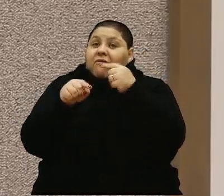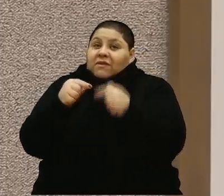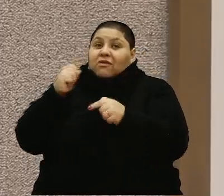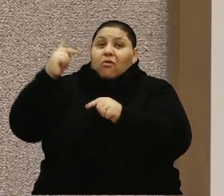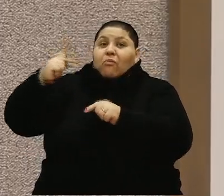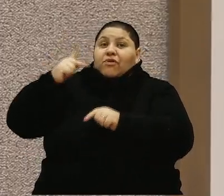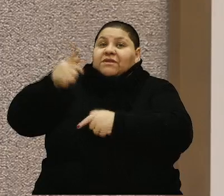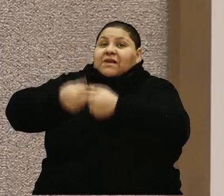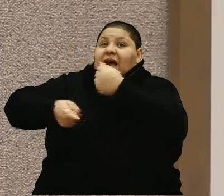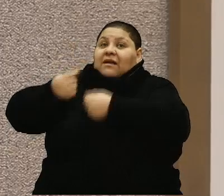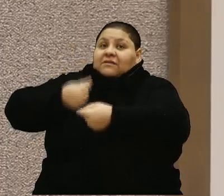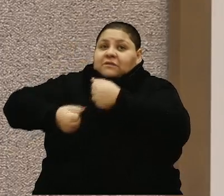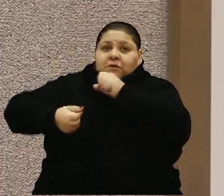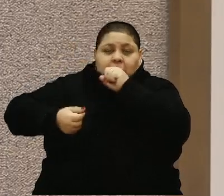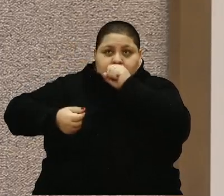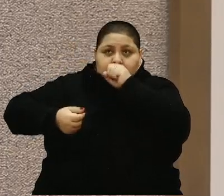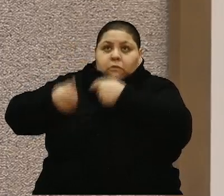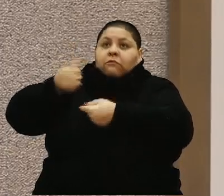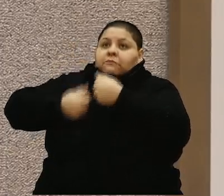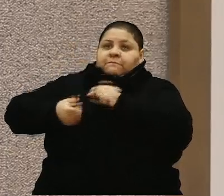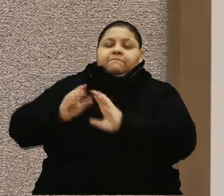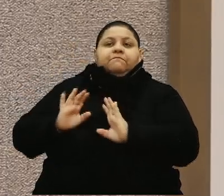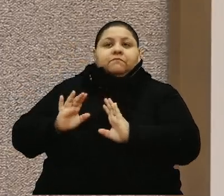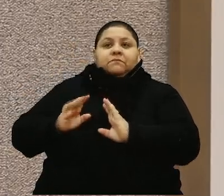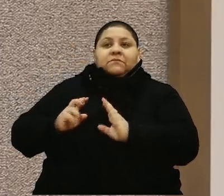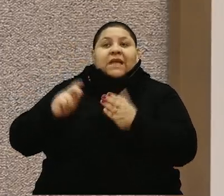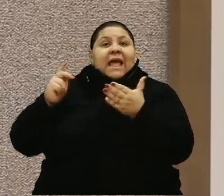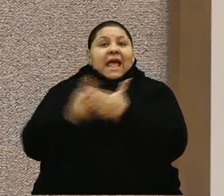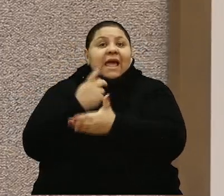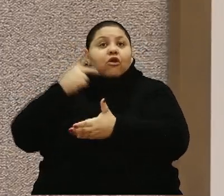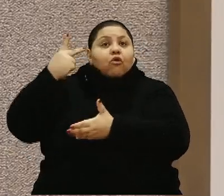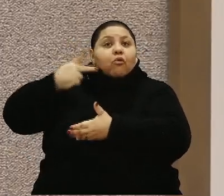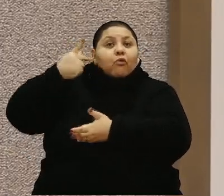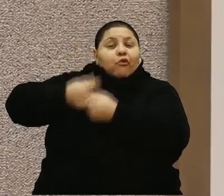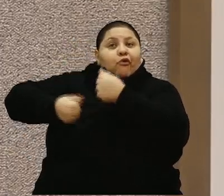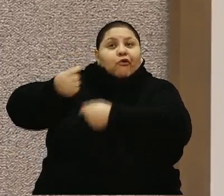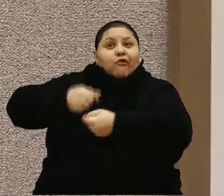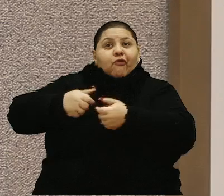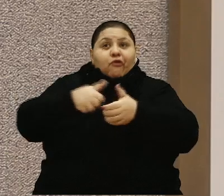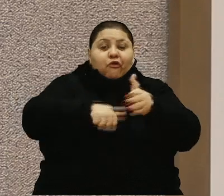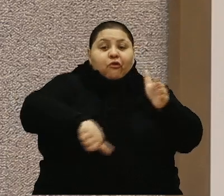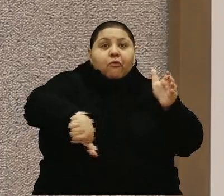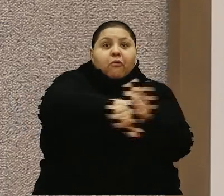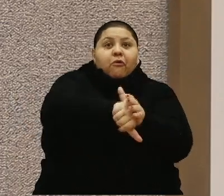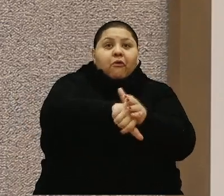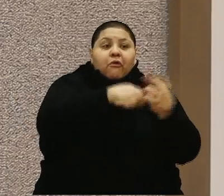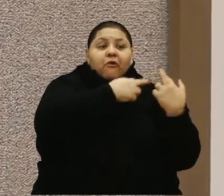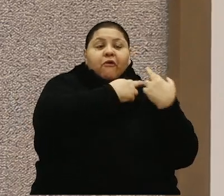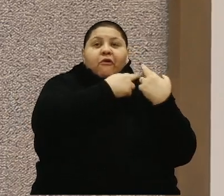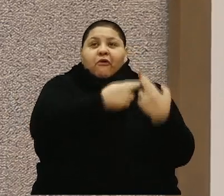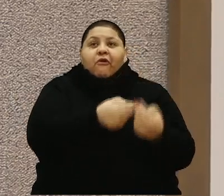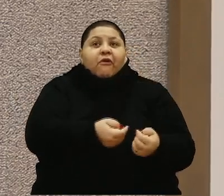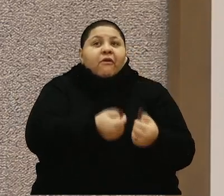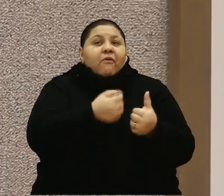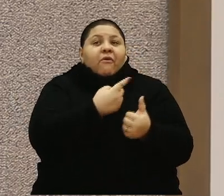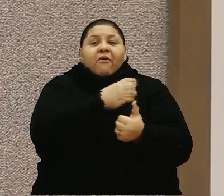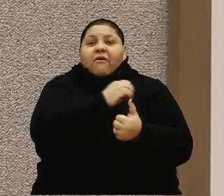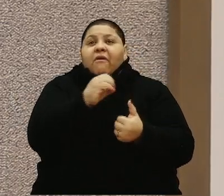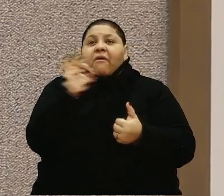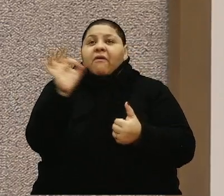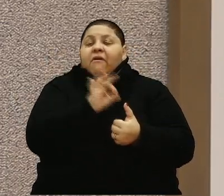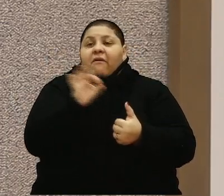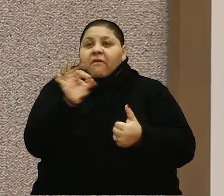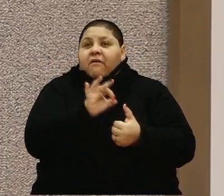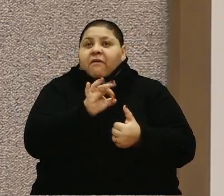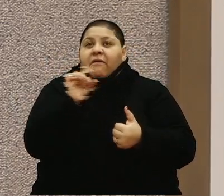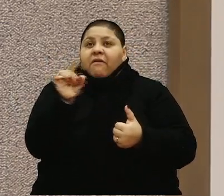político-administrativa. Né? É infração político-administrativa. E o crime de responsabilidade, quase que 100% é